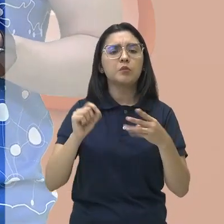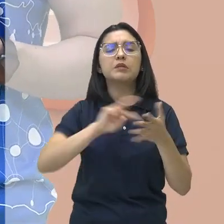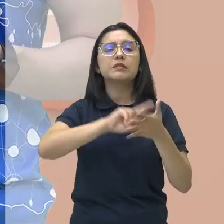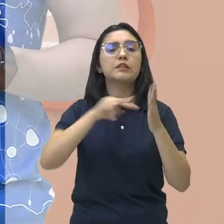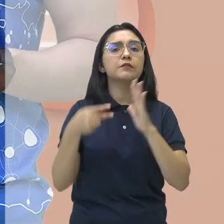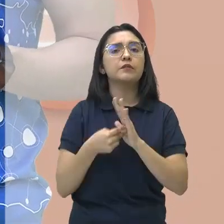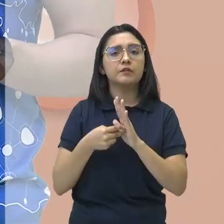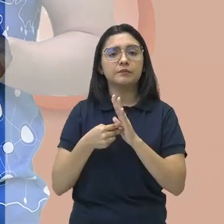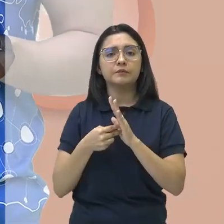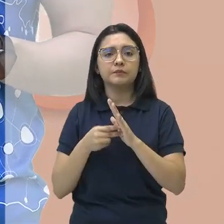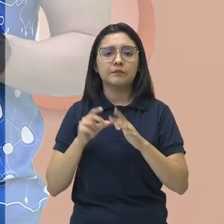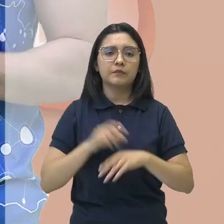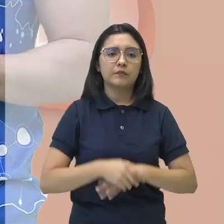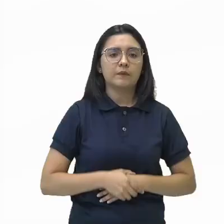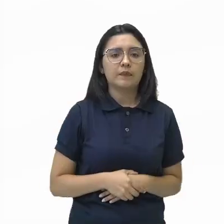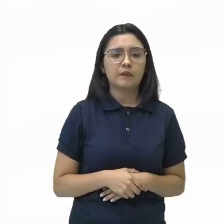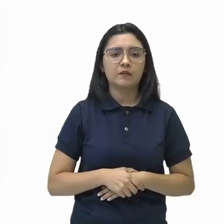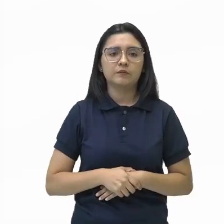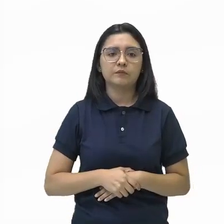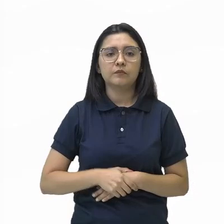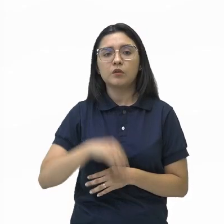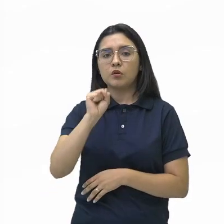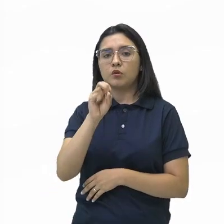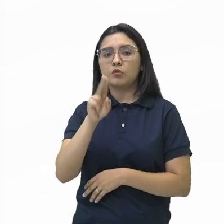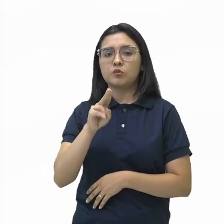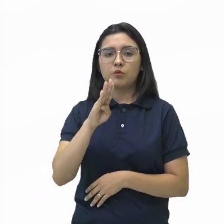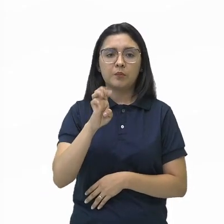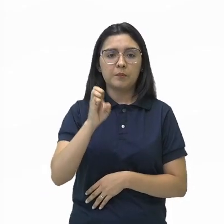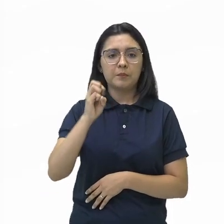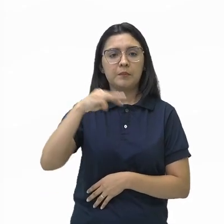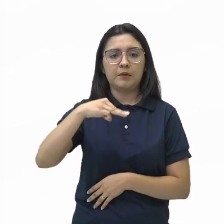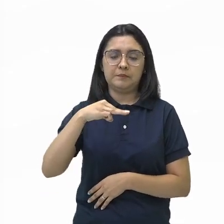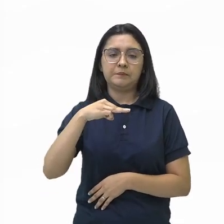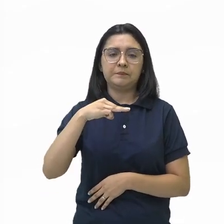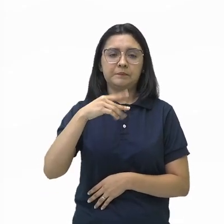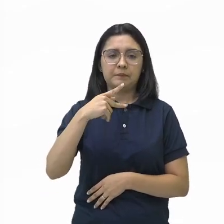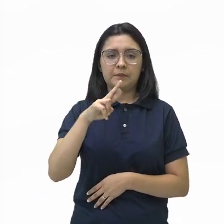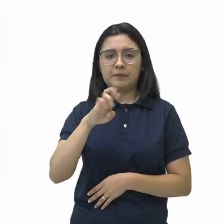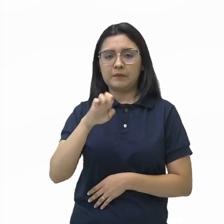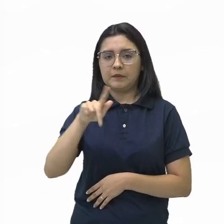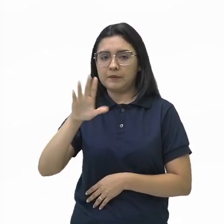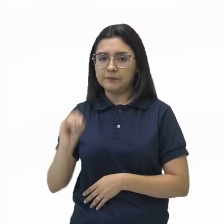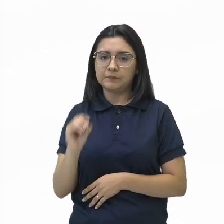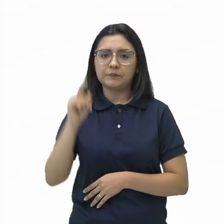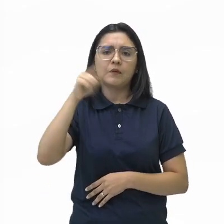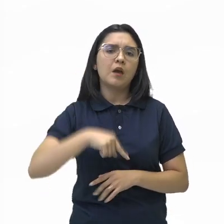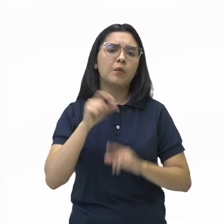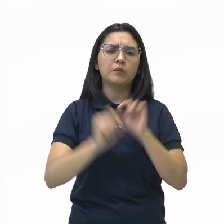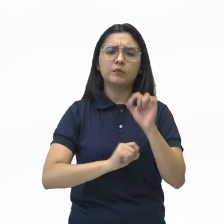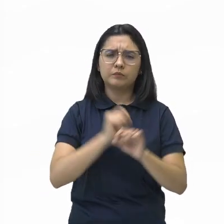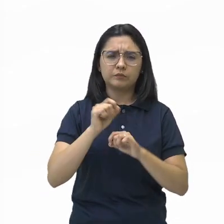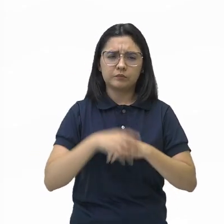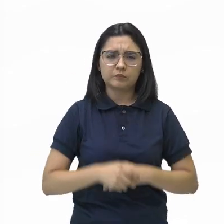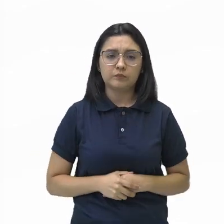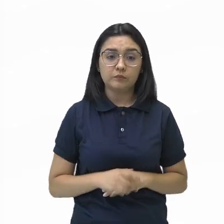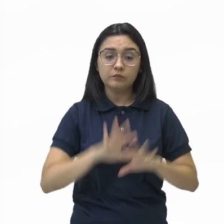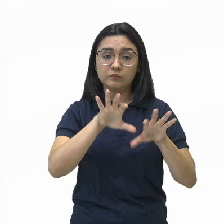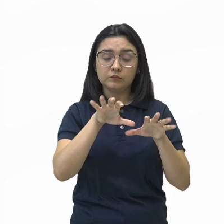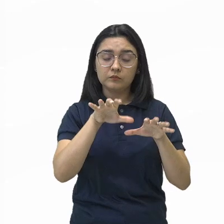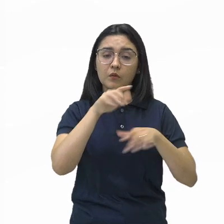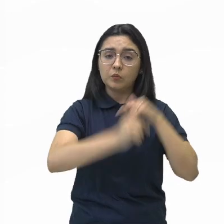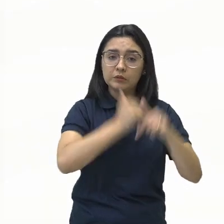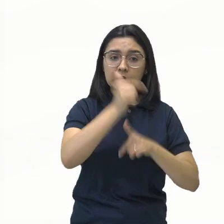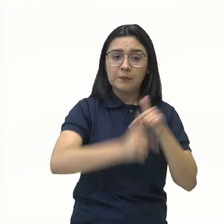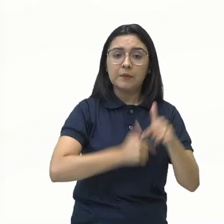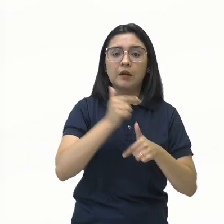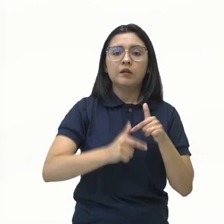é esse subemprego. Acompanhem comigo. O subemprego ele é uma condição em que determinado